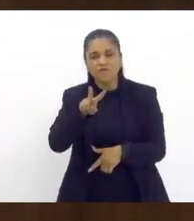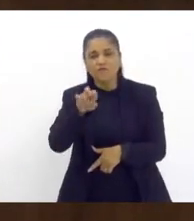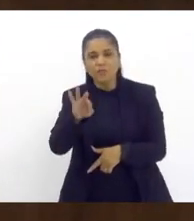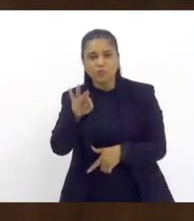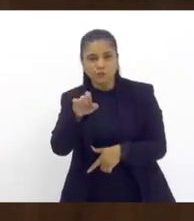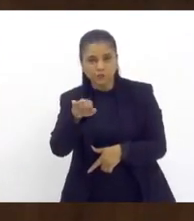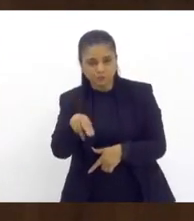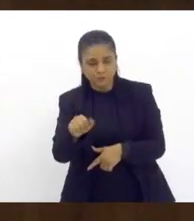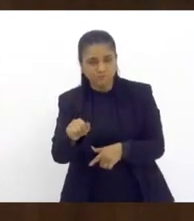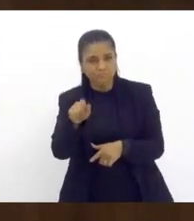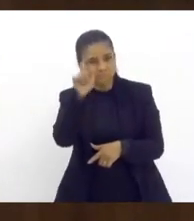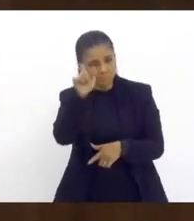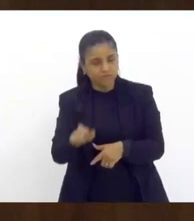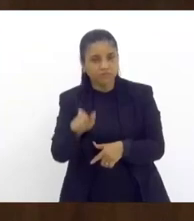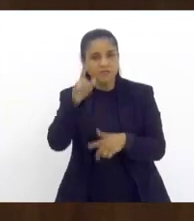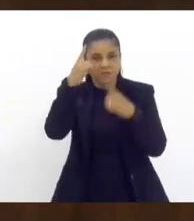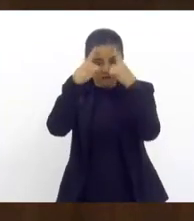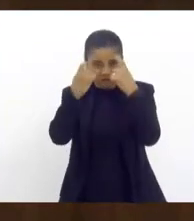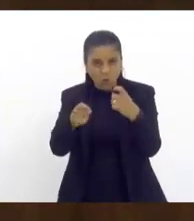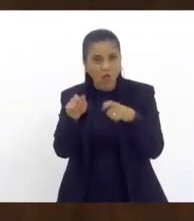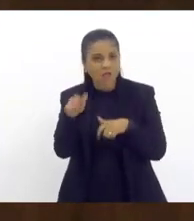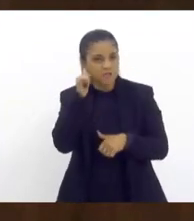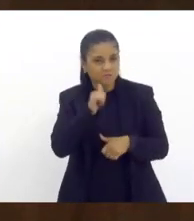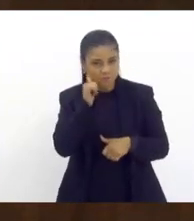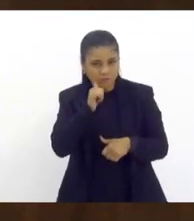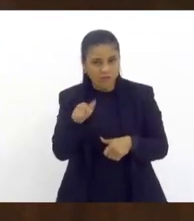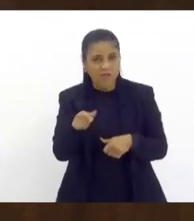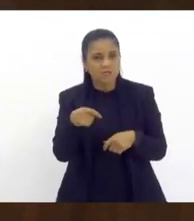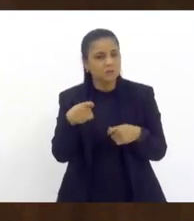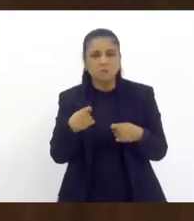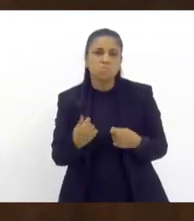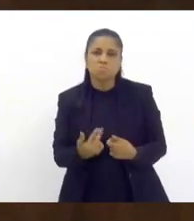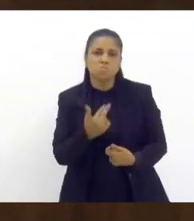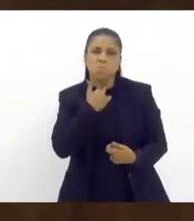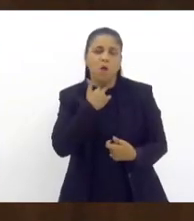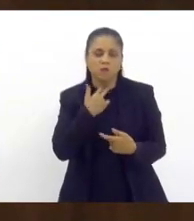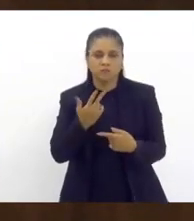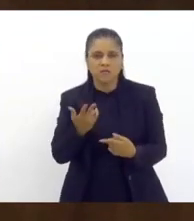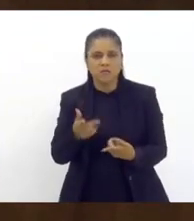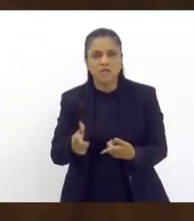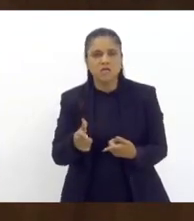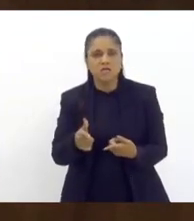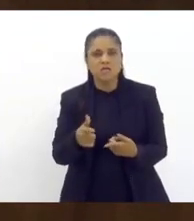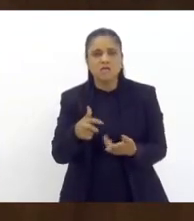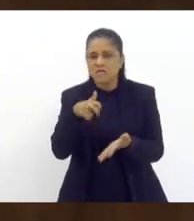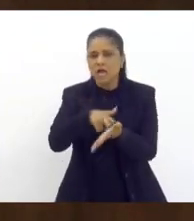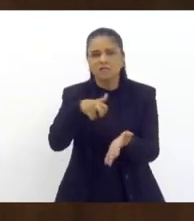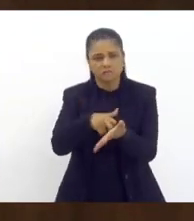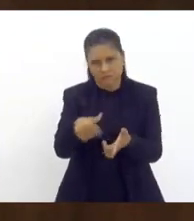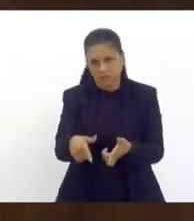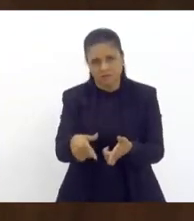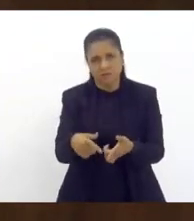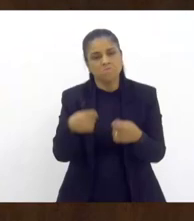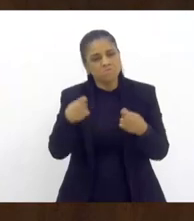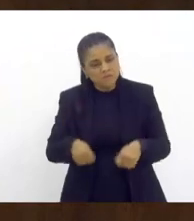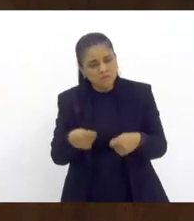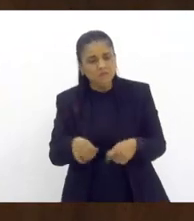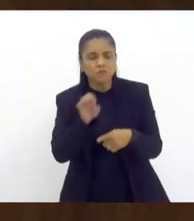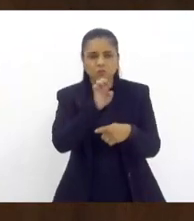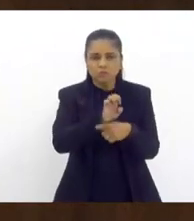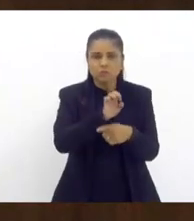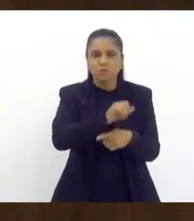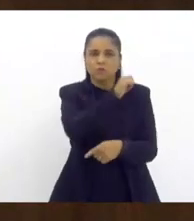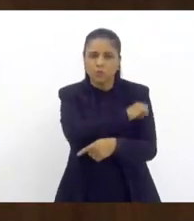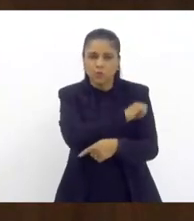ser penalizadas e elas precisam ter esse braço estendido do Estado, que é também a garantia